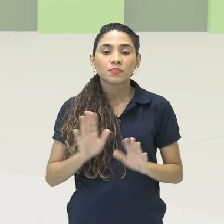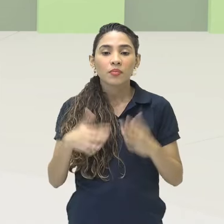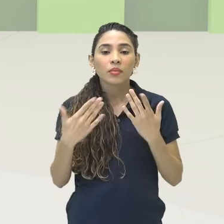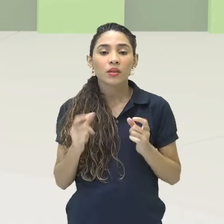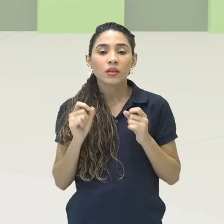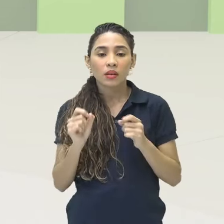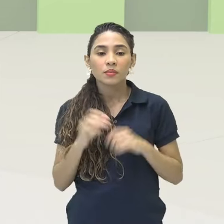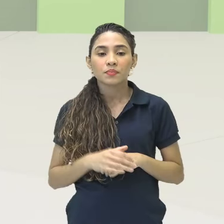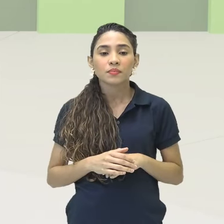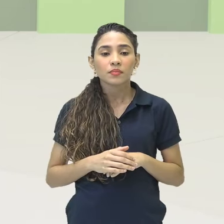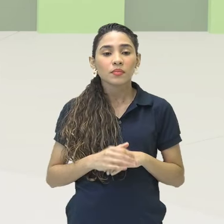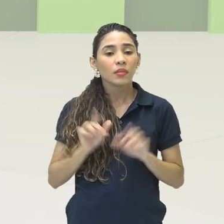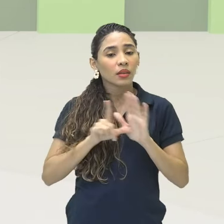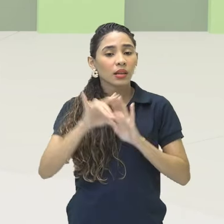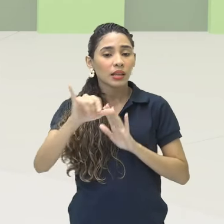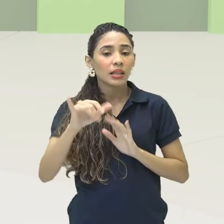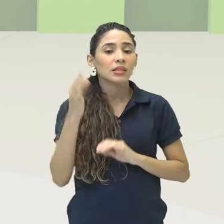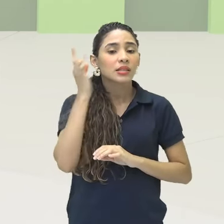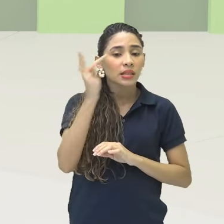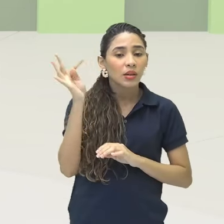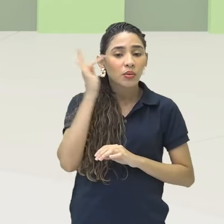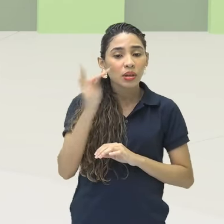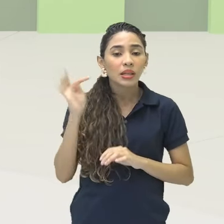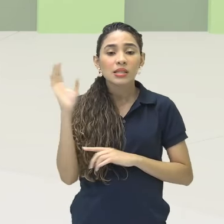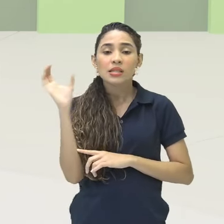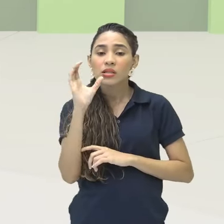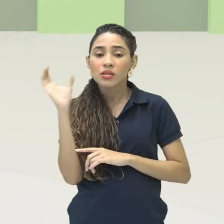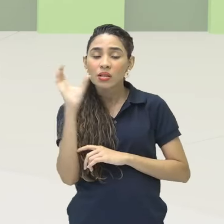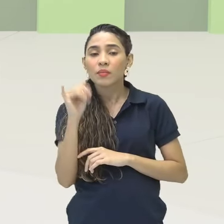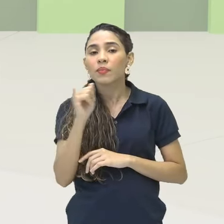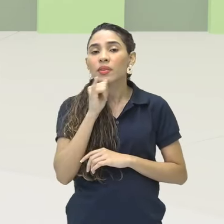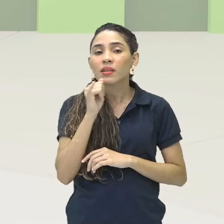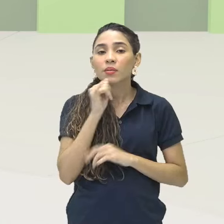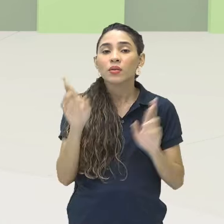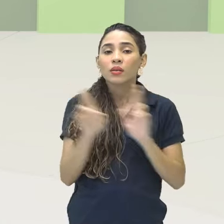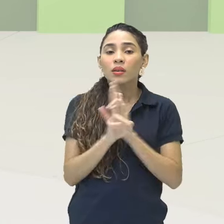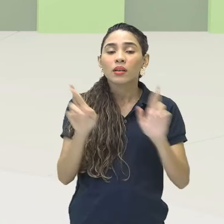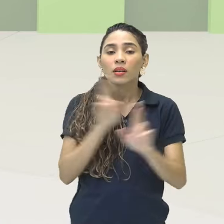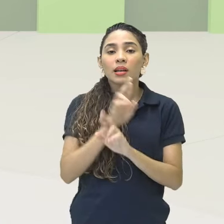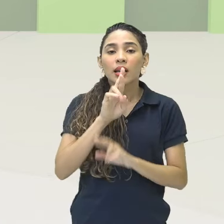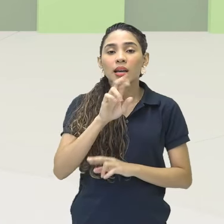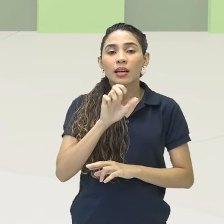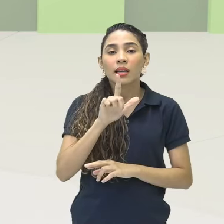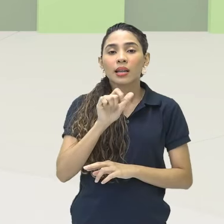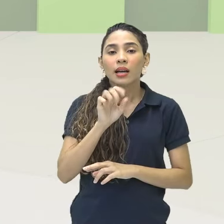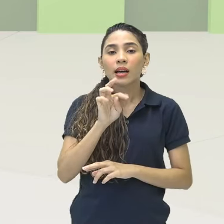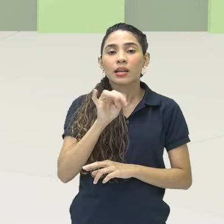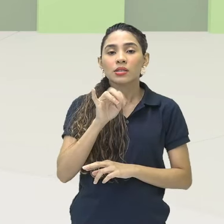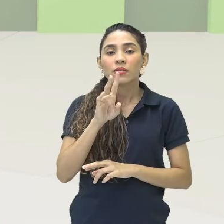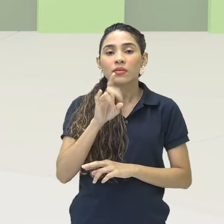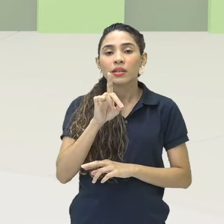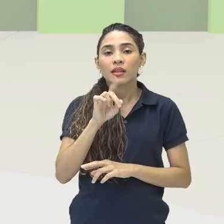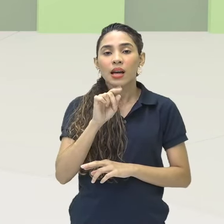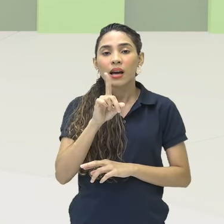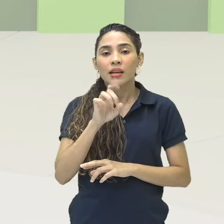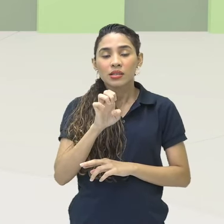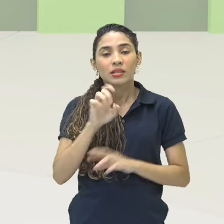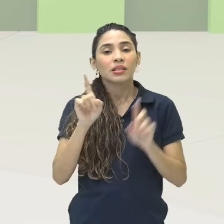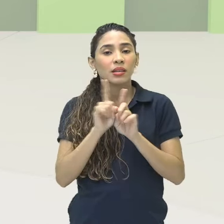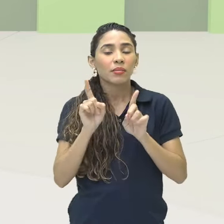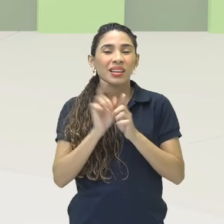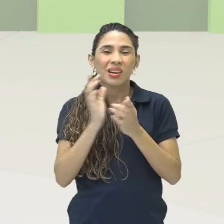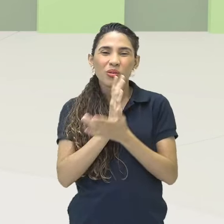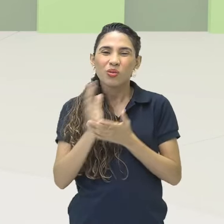então, enunciadas aí leis, enunciadas teorias, por exemplo, teoria da relatividade, né? E algumas das quais